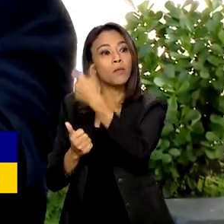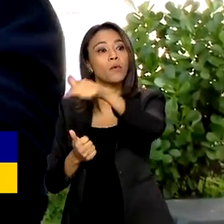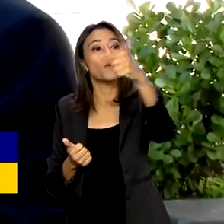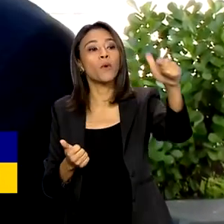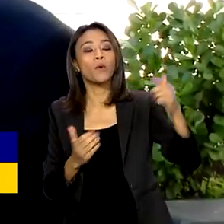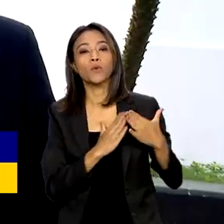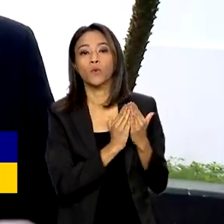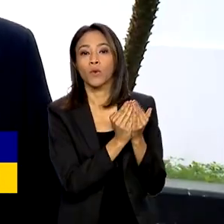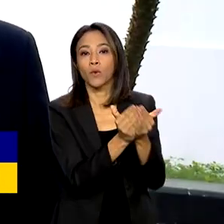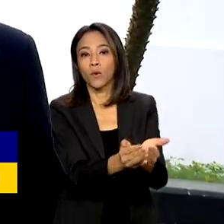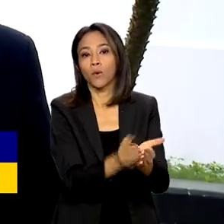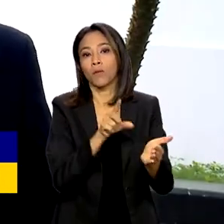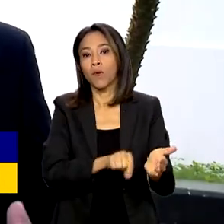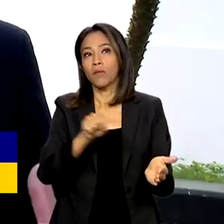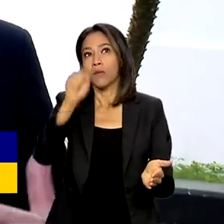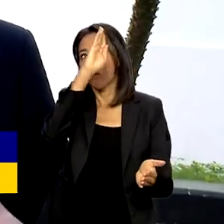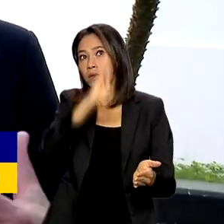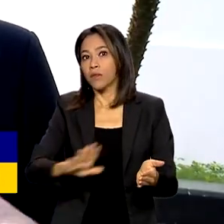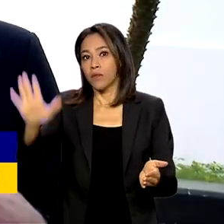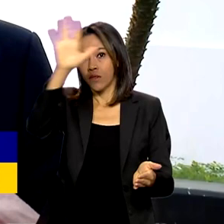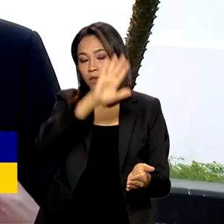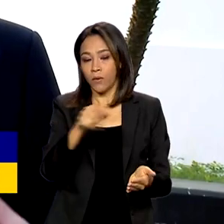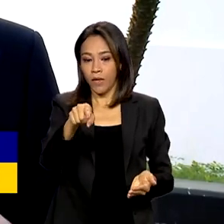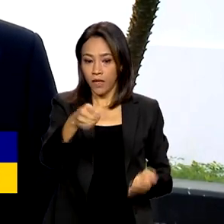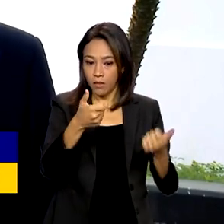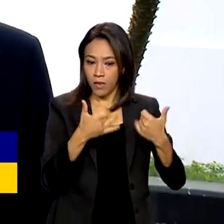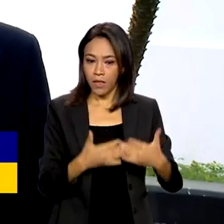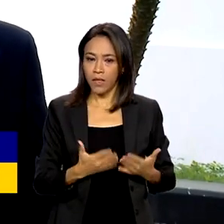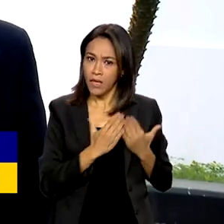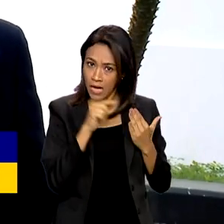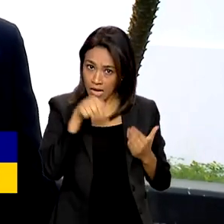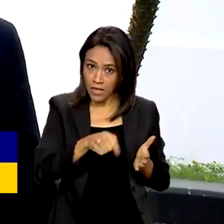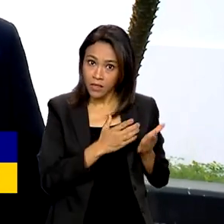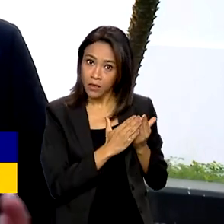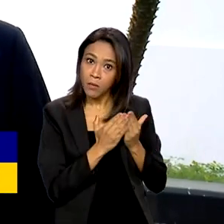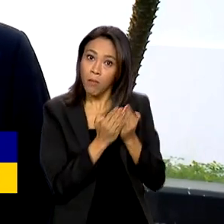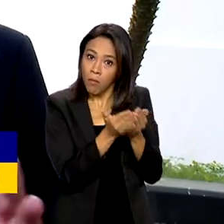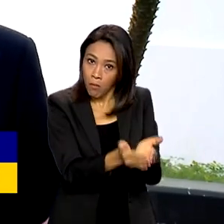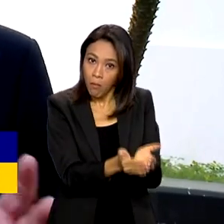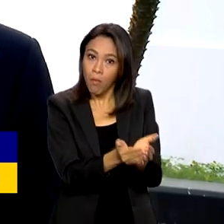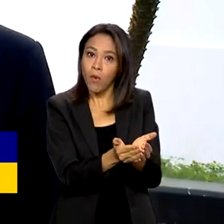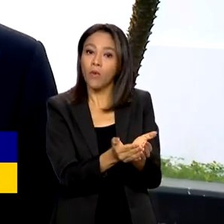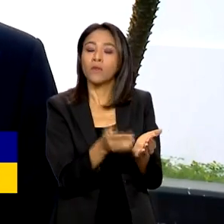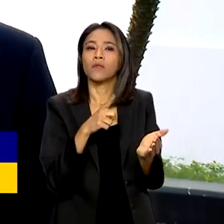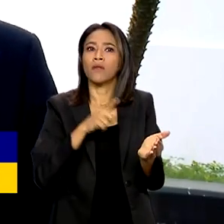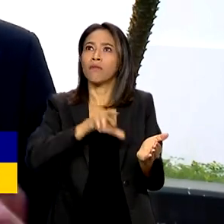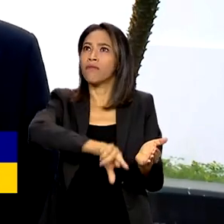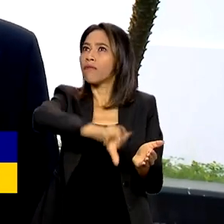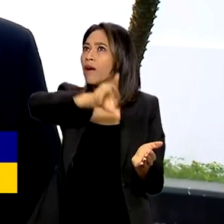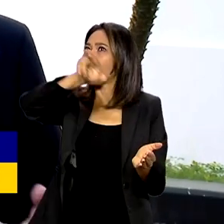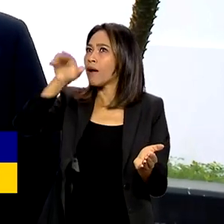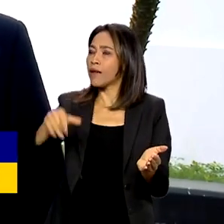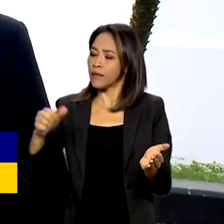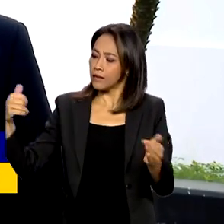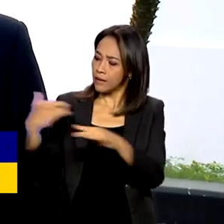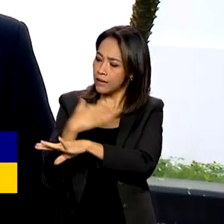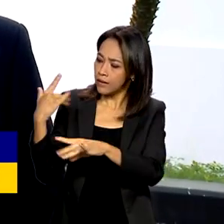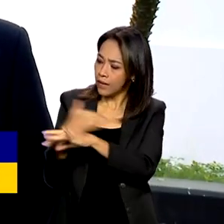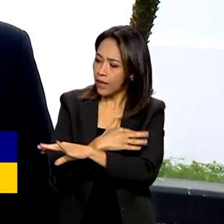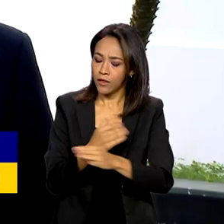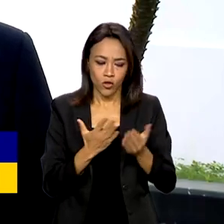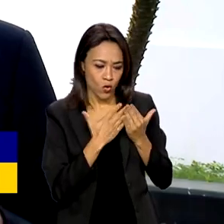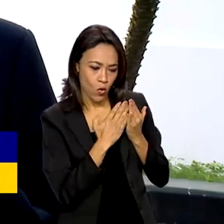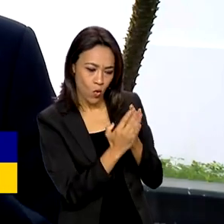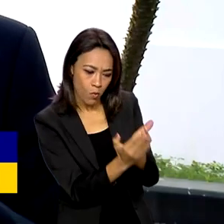portos do país. Esse porto tem várias coisas muito positivas, uma delas é essa integração da cidade com o porto.